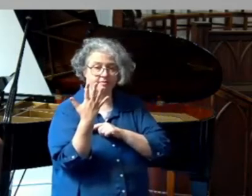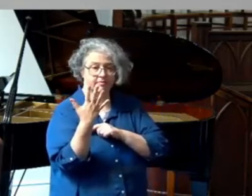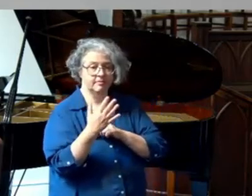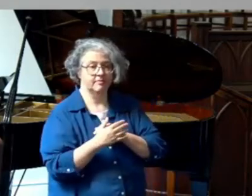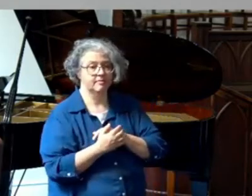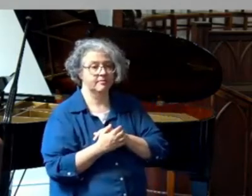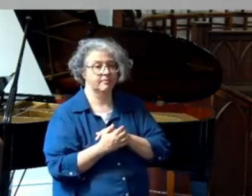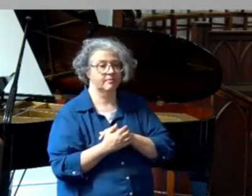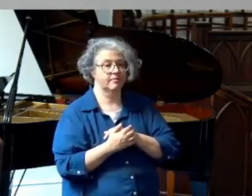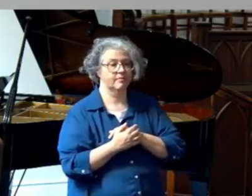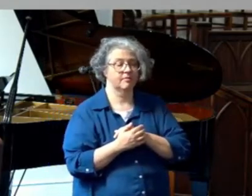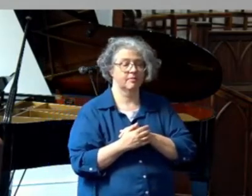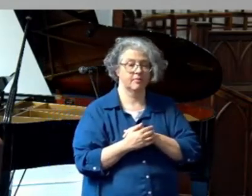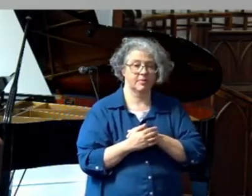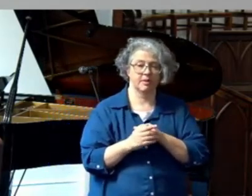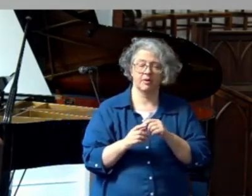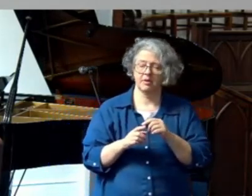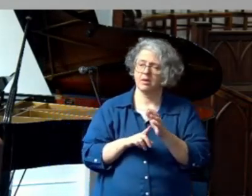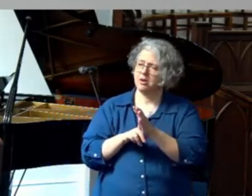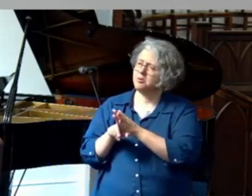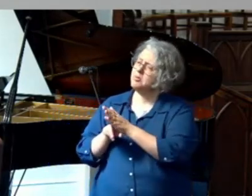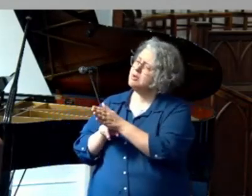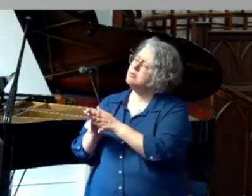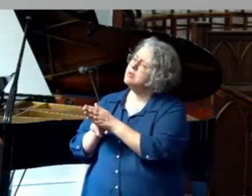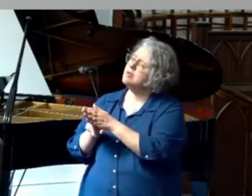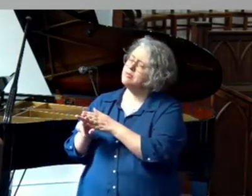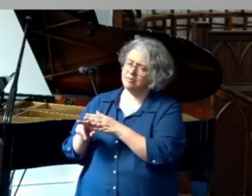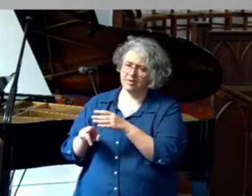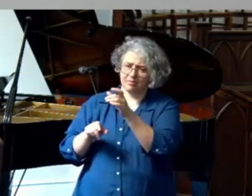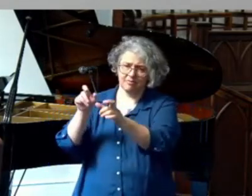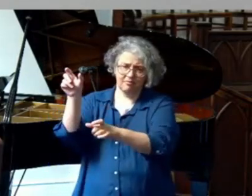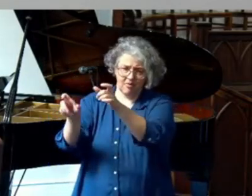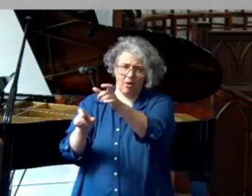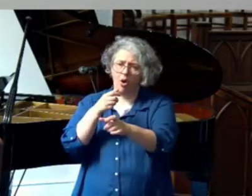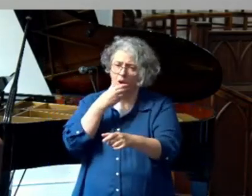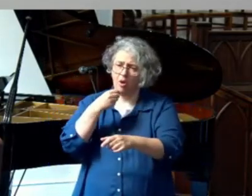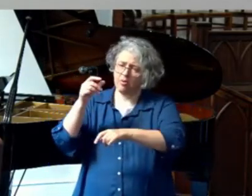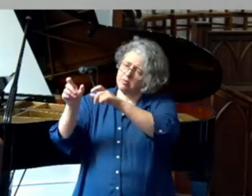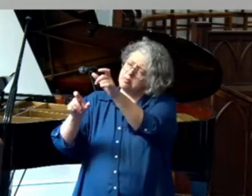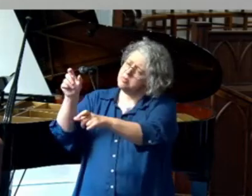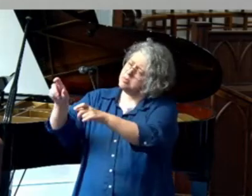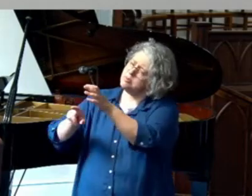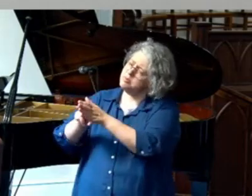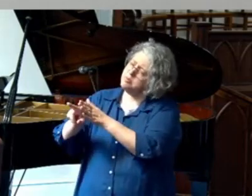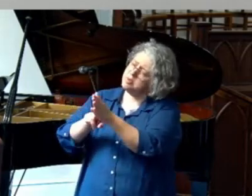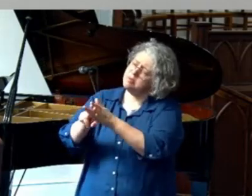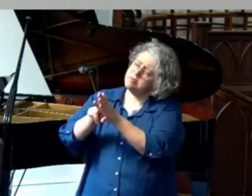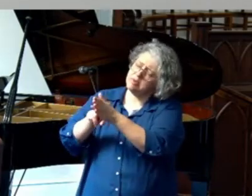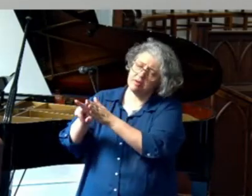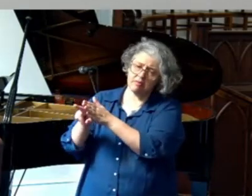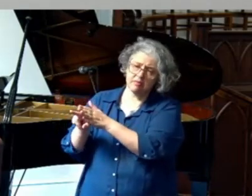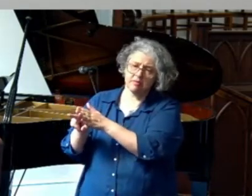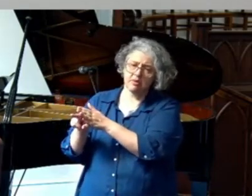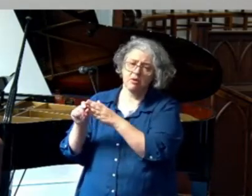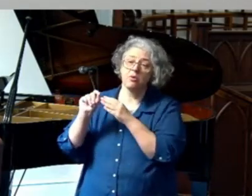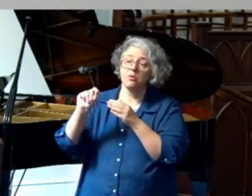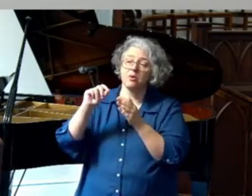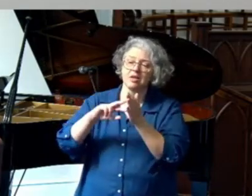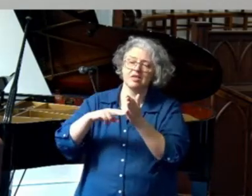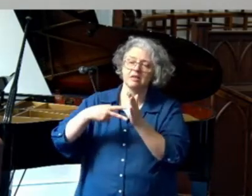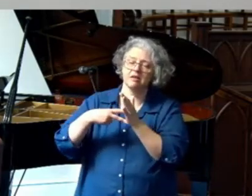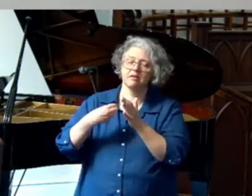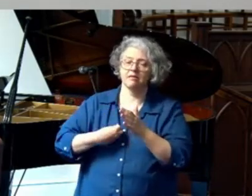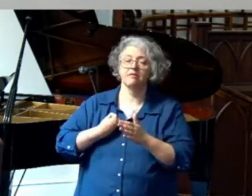lhes foi perguntado a eles o que eles achavam da vida. Eu vou citar aqui umas 4 ou 5 dessas figuras,